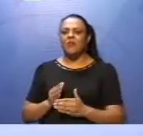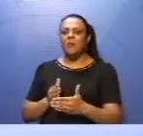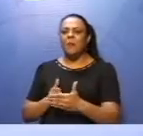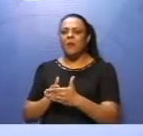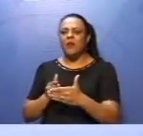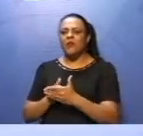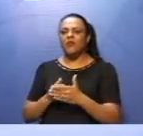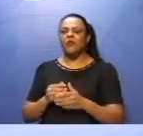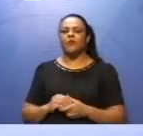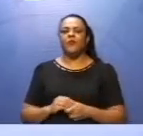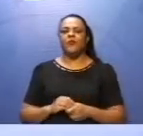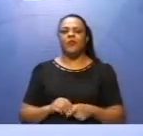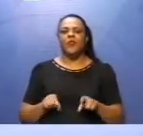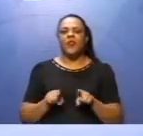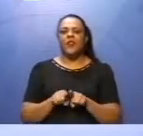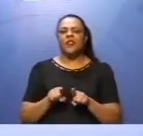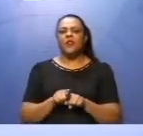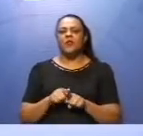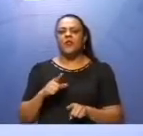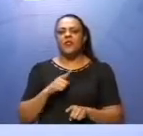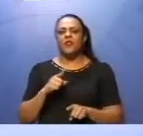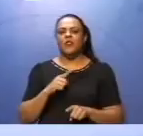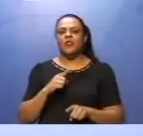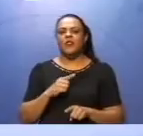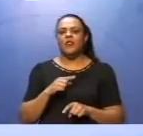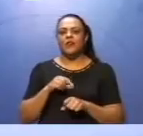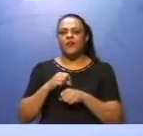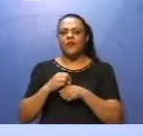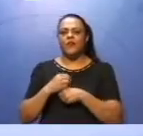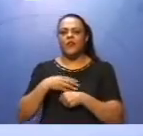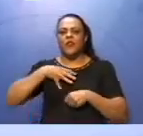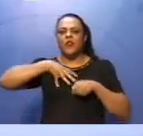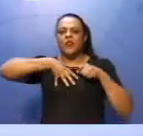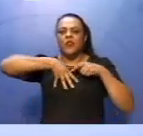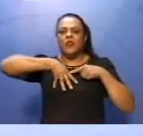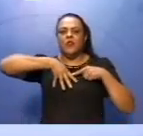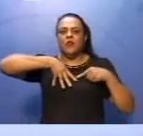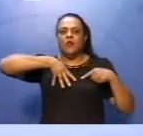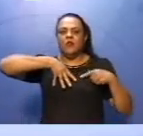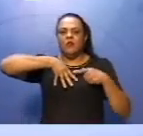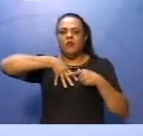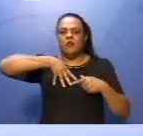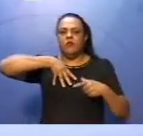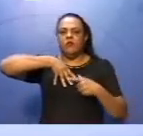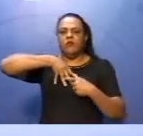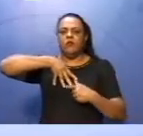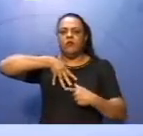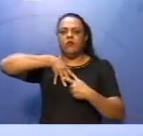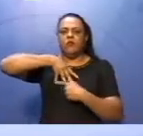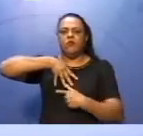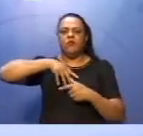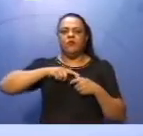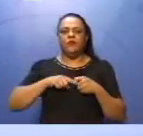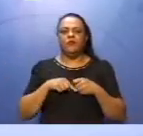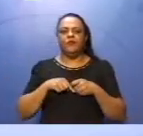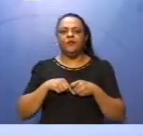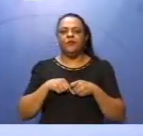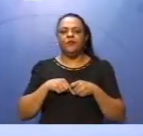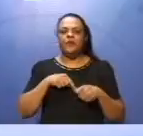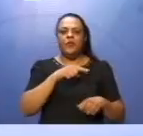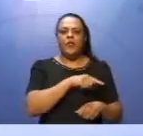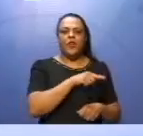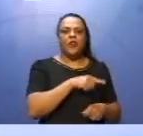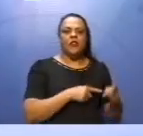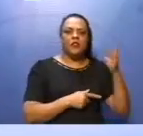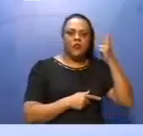Aqui nós temos também o alvéolo pulmonar, que é o finalzinho da extensão dos bronquíolos. Aqui nós temos um normal e aqui a